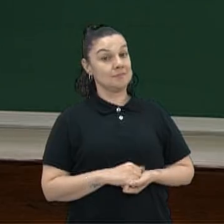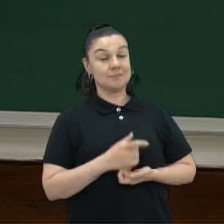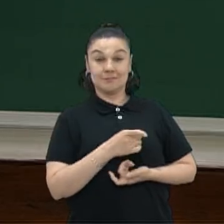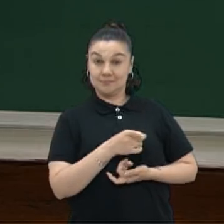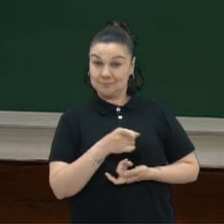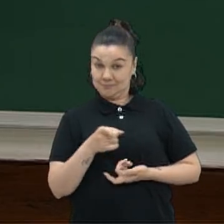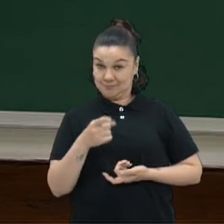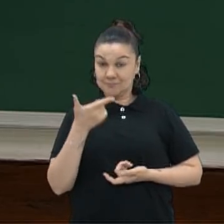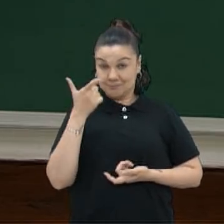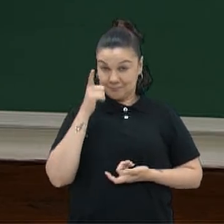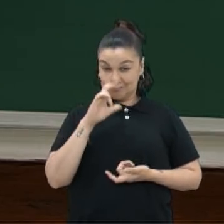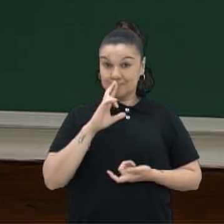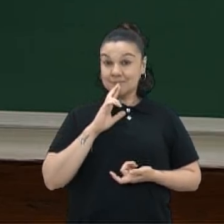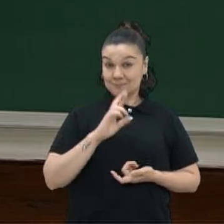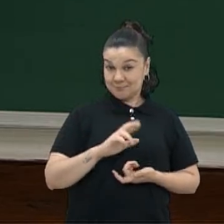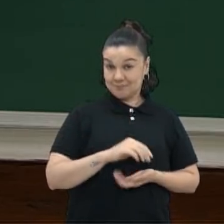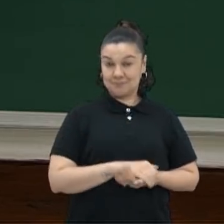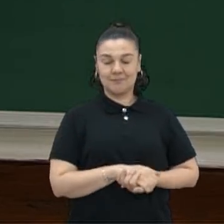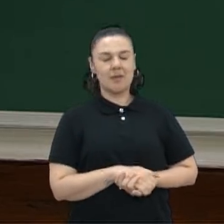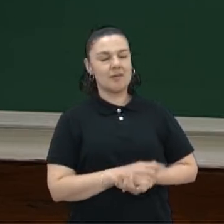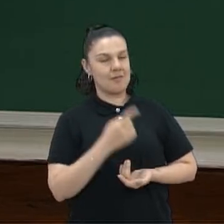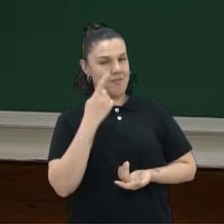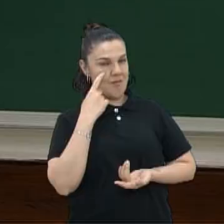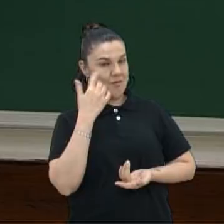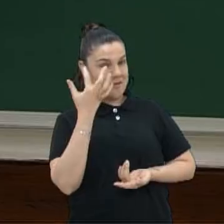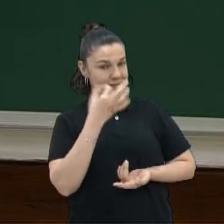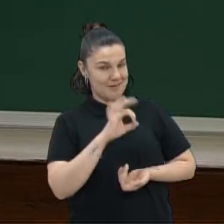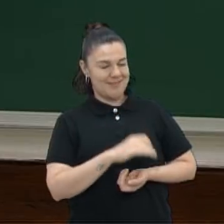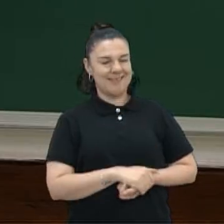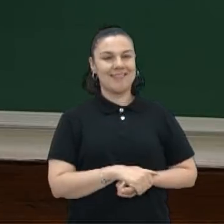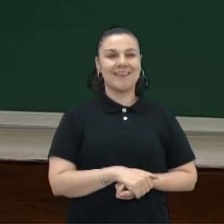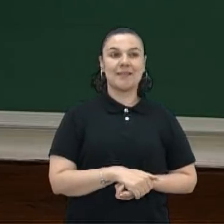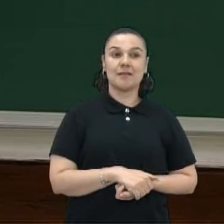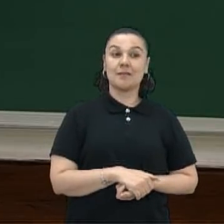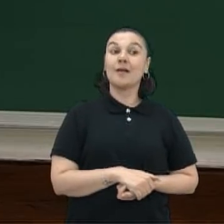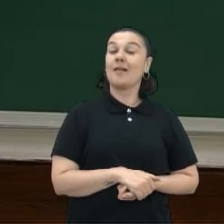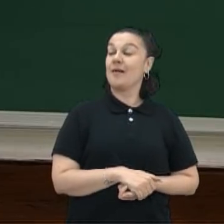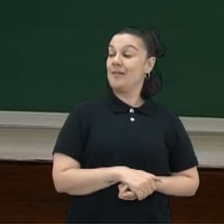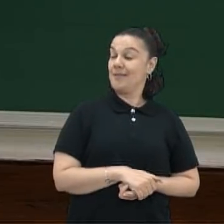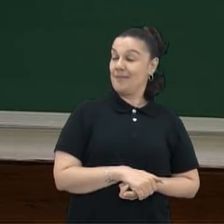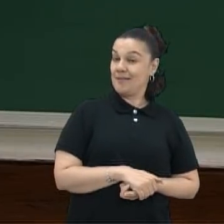E aí, você conseguiu responder? Vamos ver se você acertou?